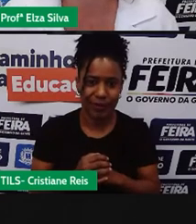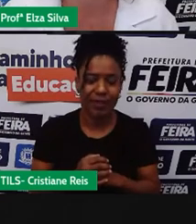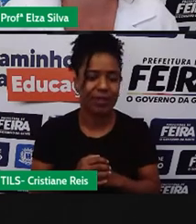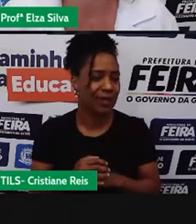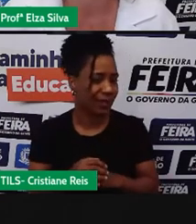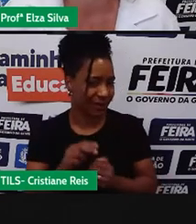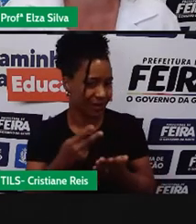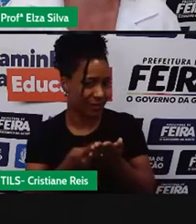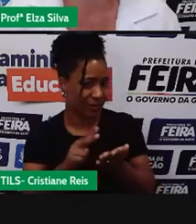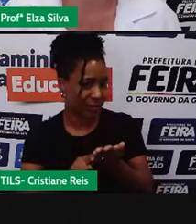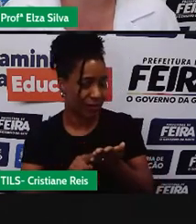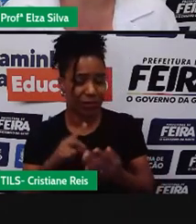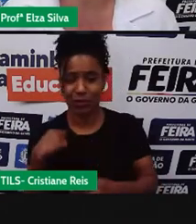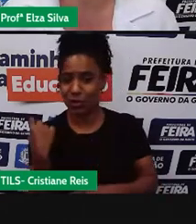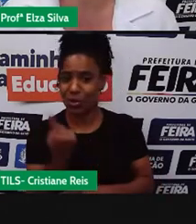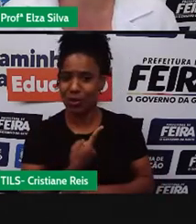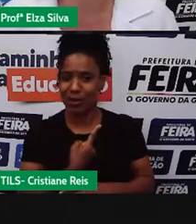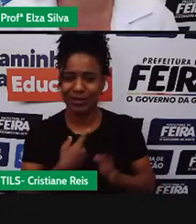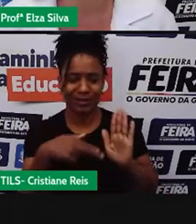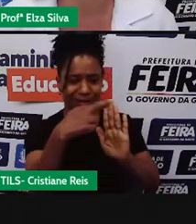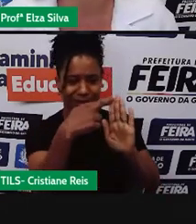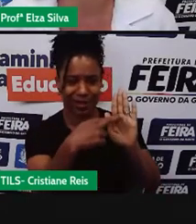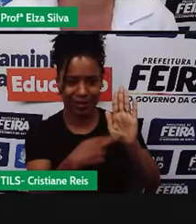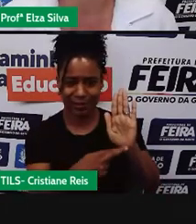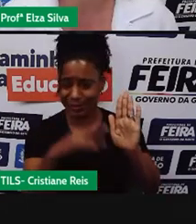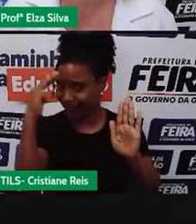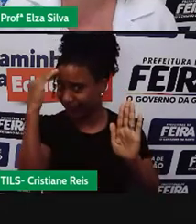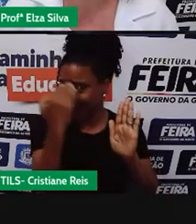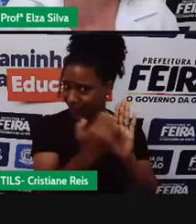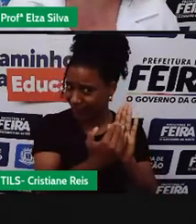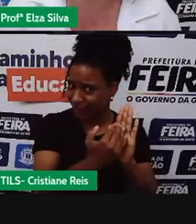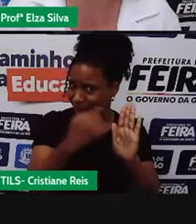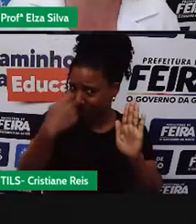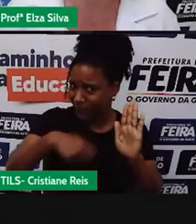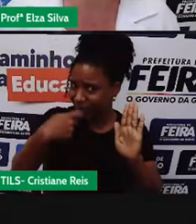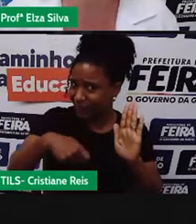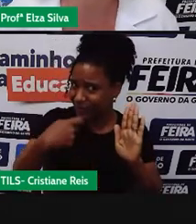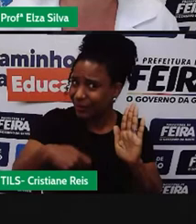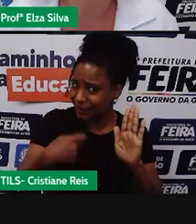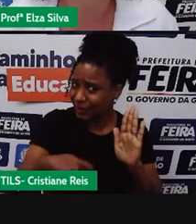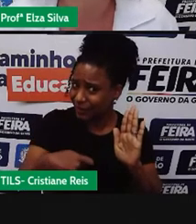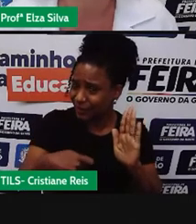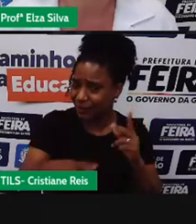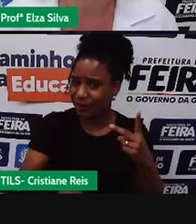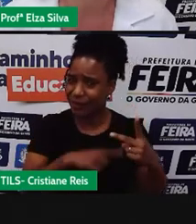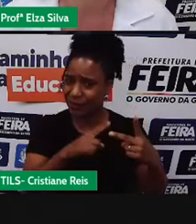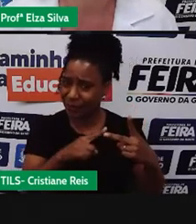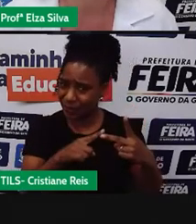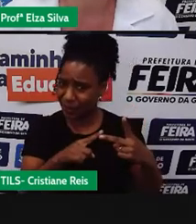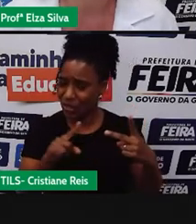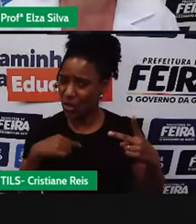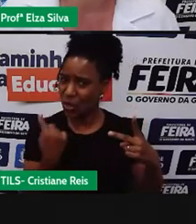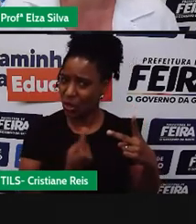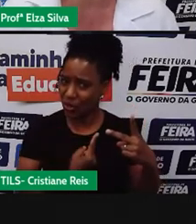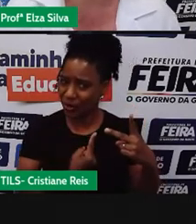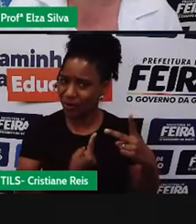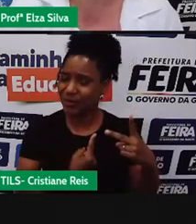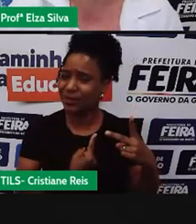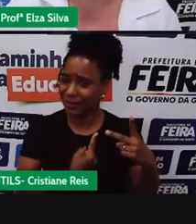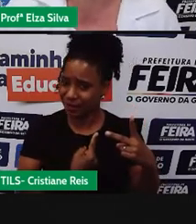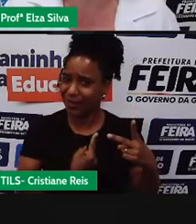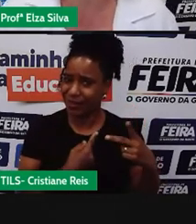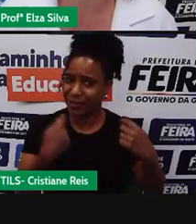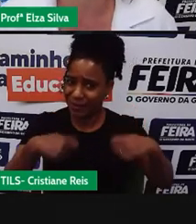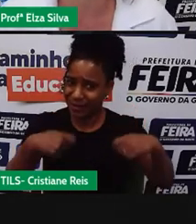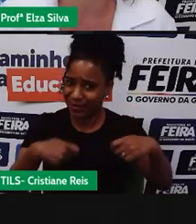regras? Must we have some experience? Nós devemos ter experiência? Mas o que foi